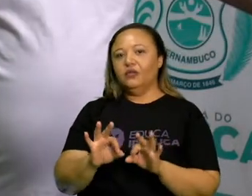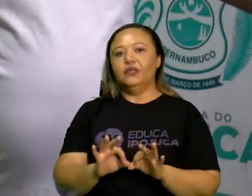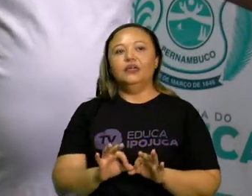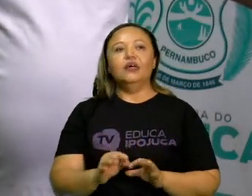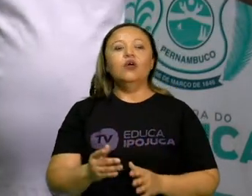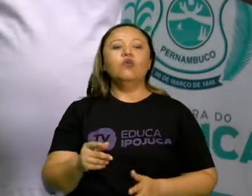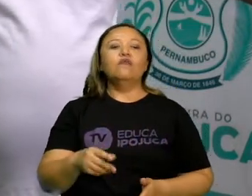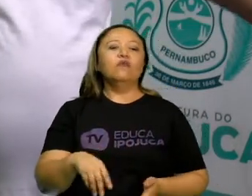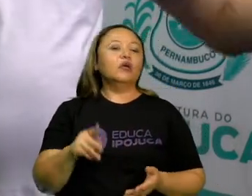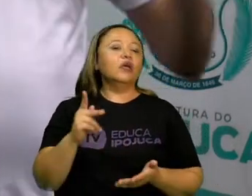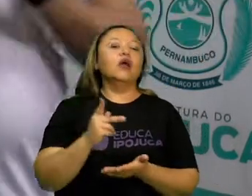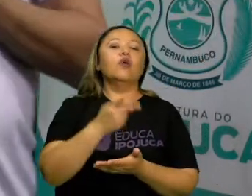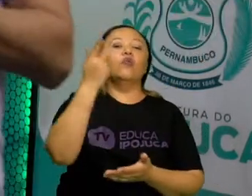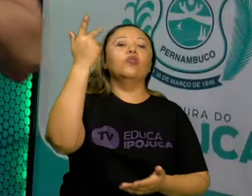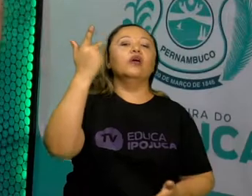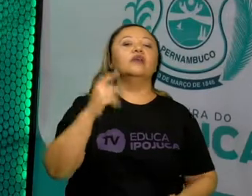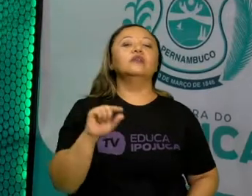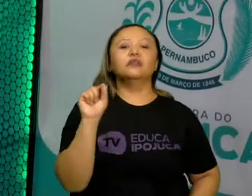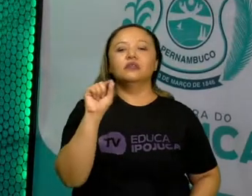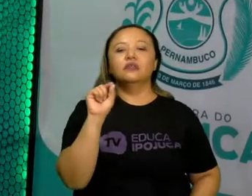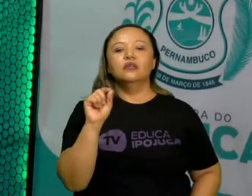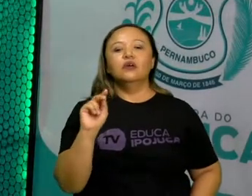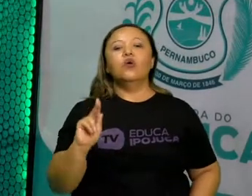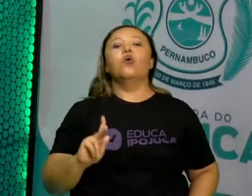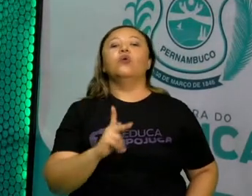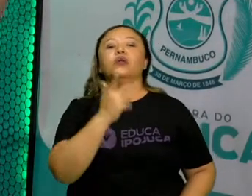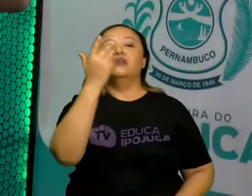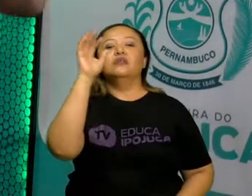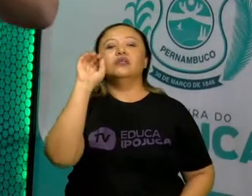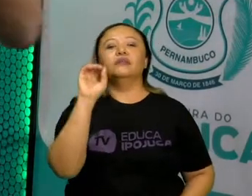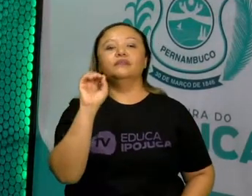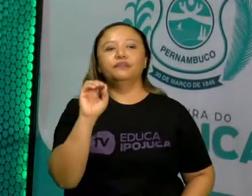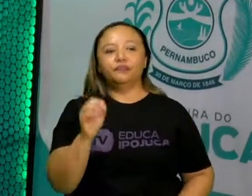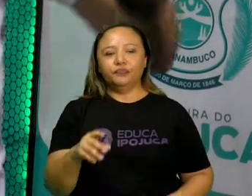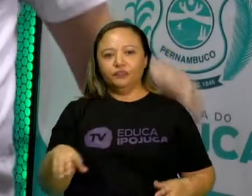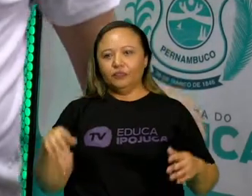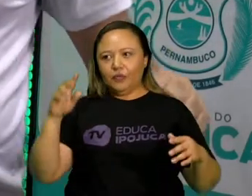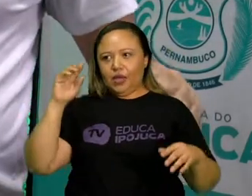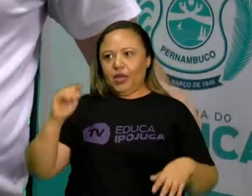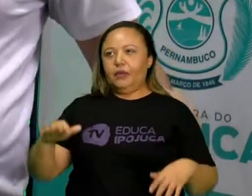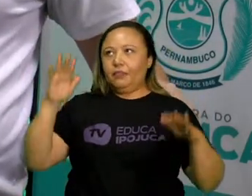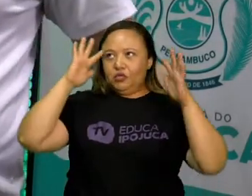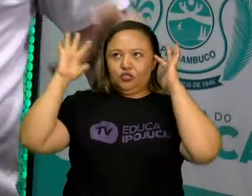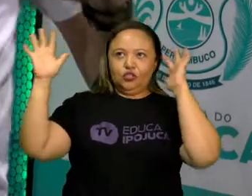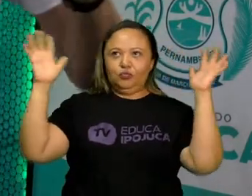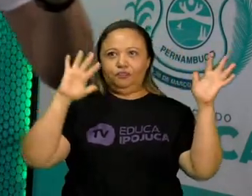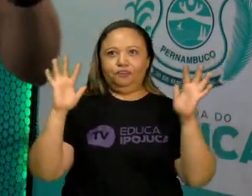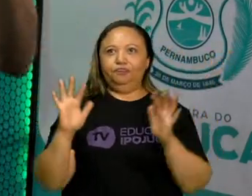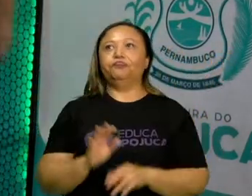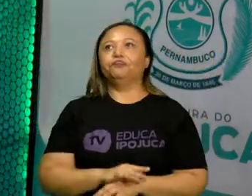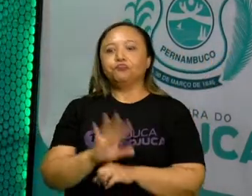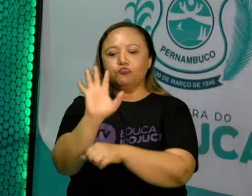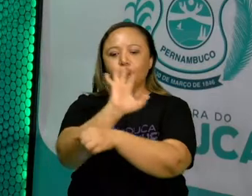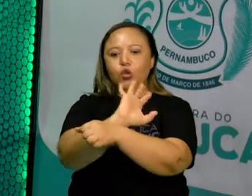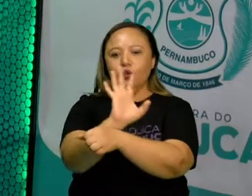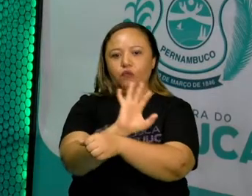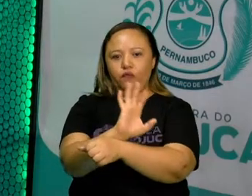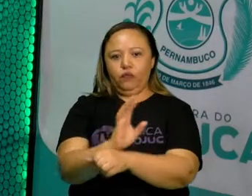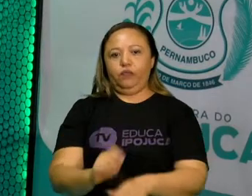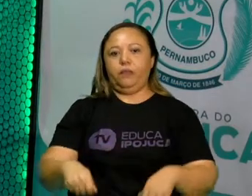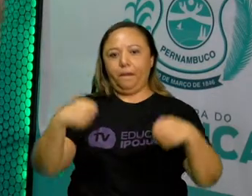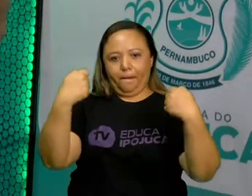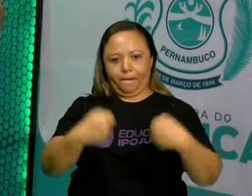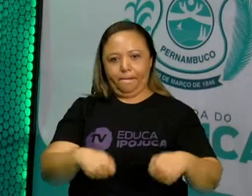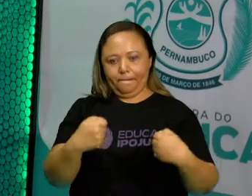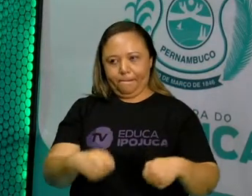fase o que é que vai acontecer imagine o seguinte vamos fazer um filme nós precisamos